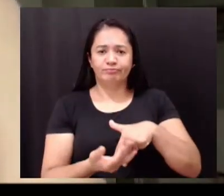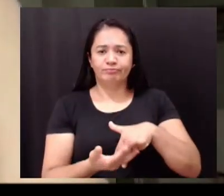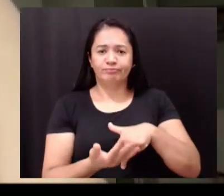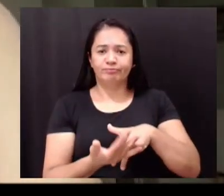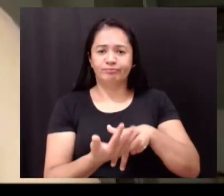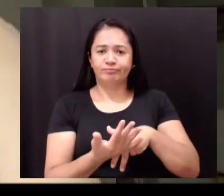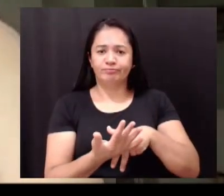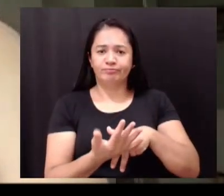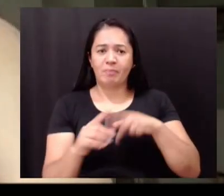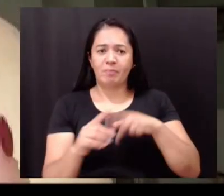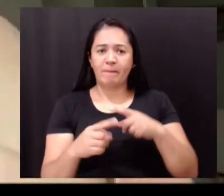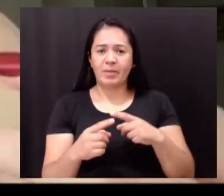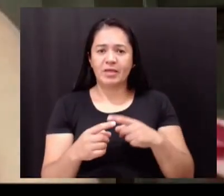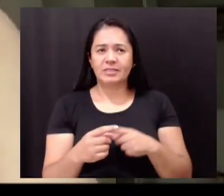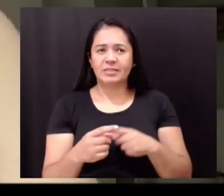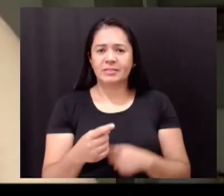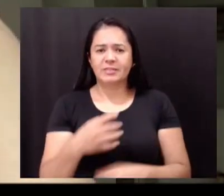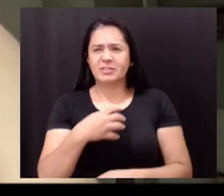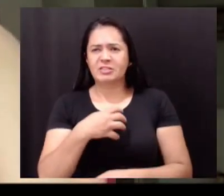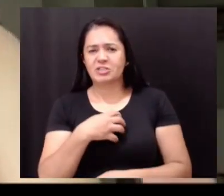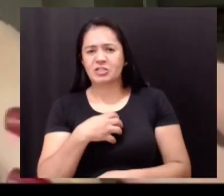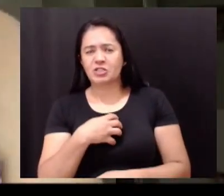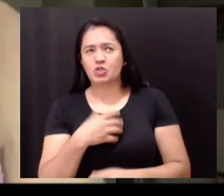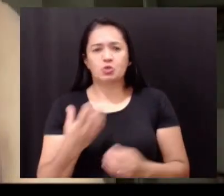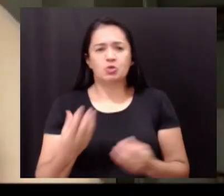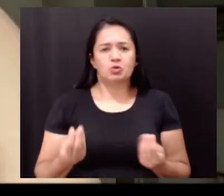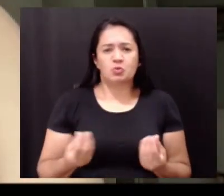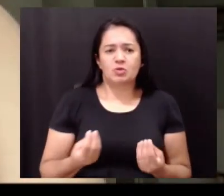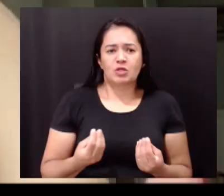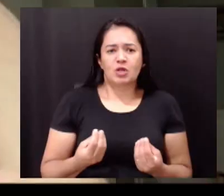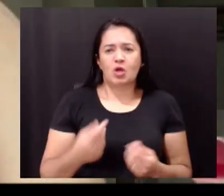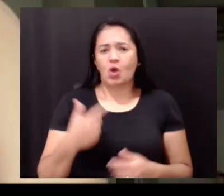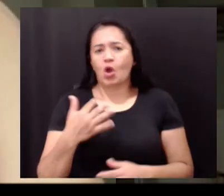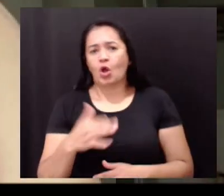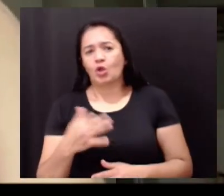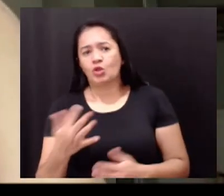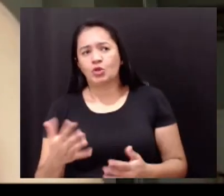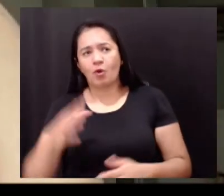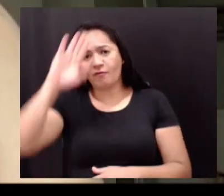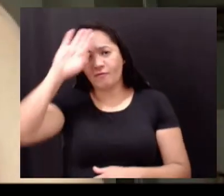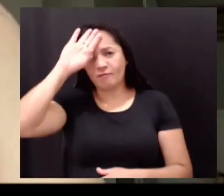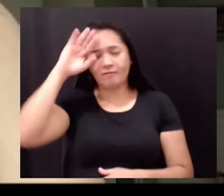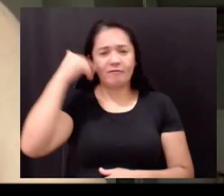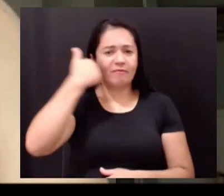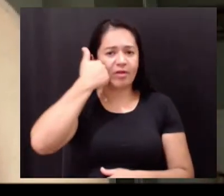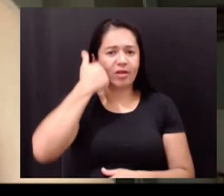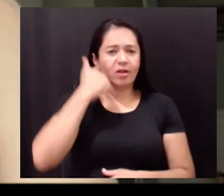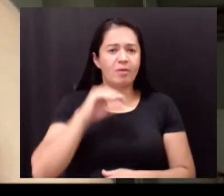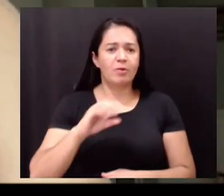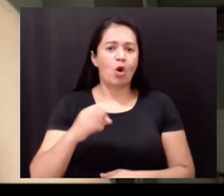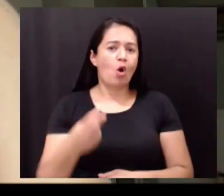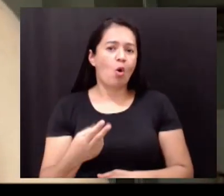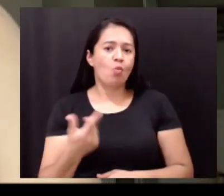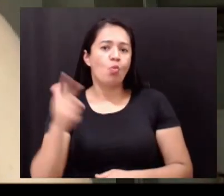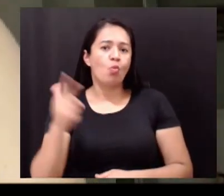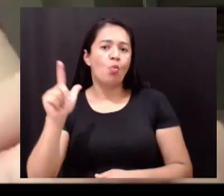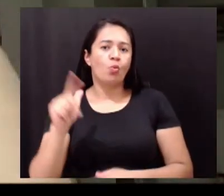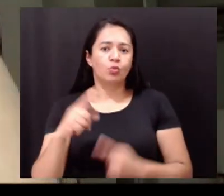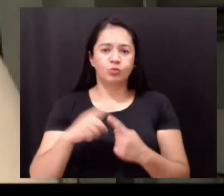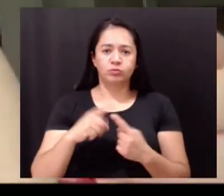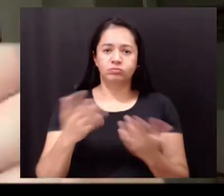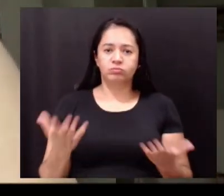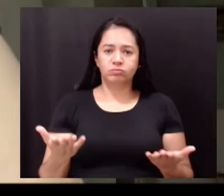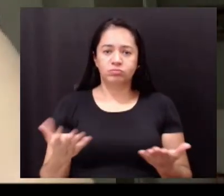sinal infeccioso, alguma inflamação, febre ou algum outro comemorativo. E geralmente